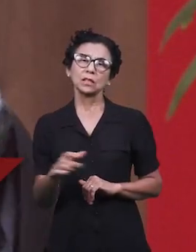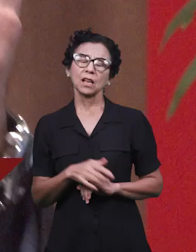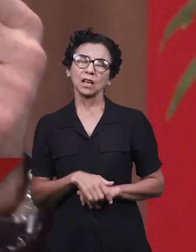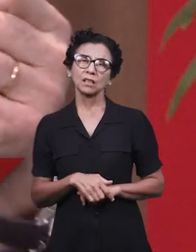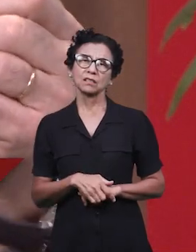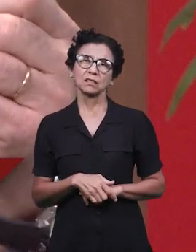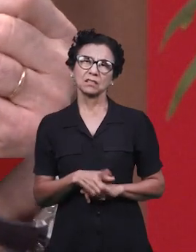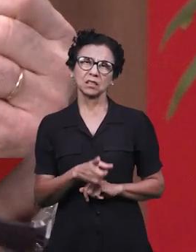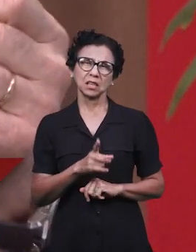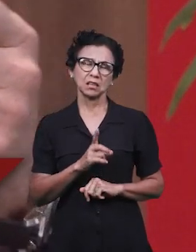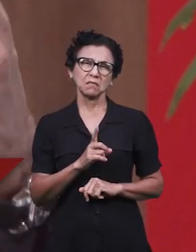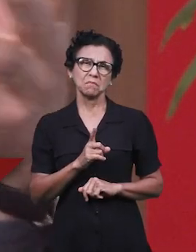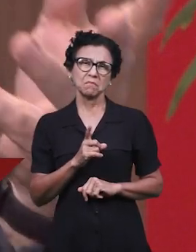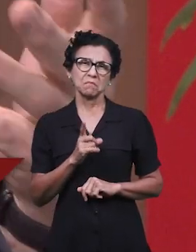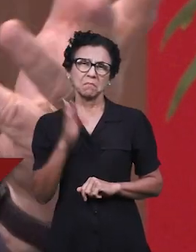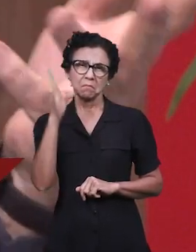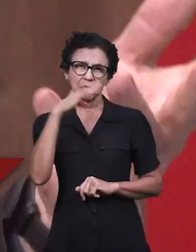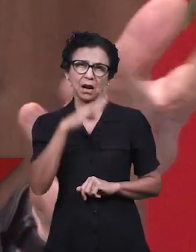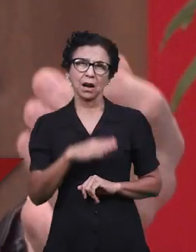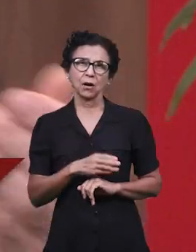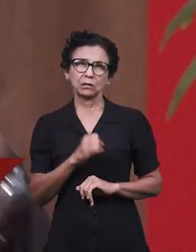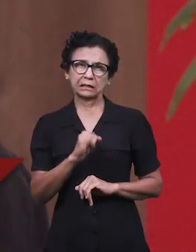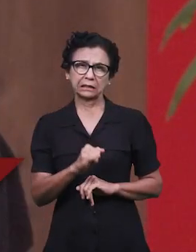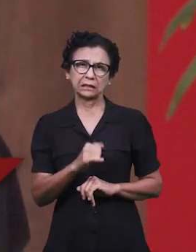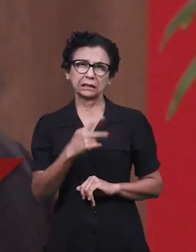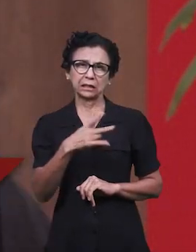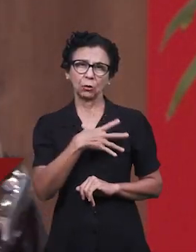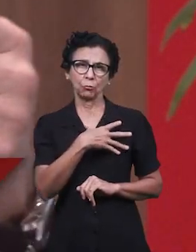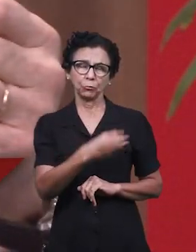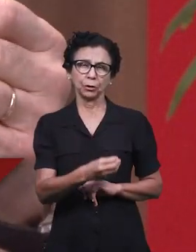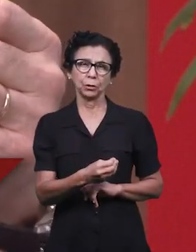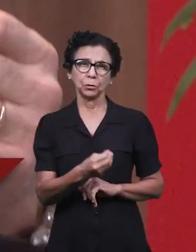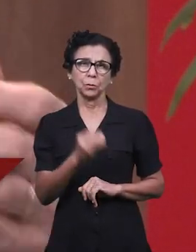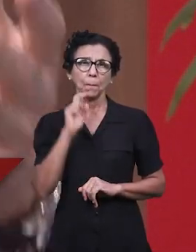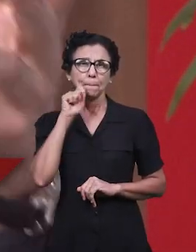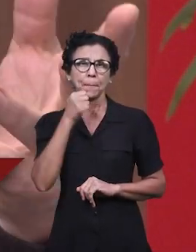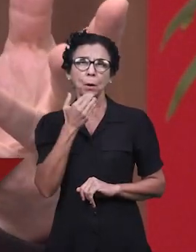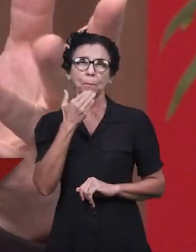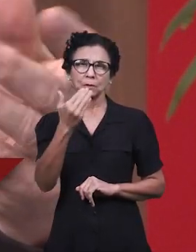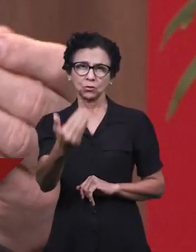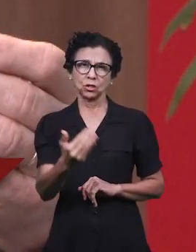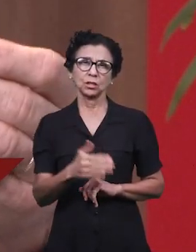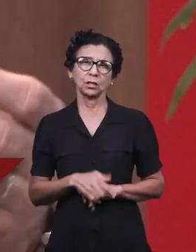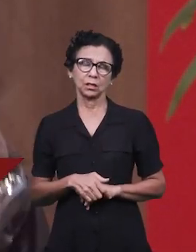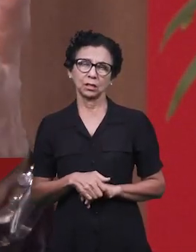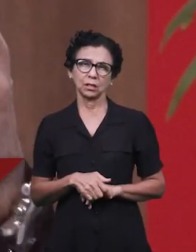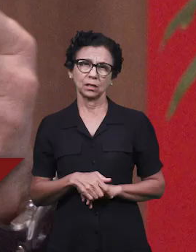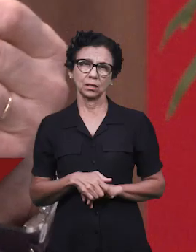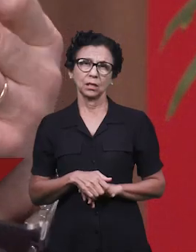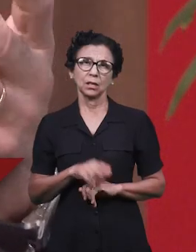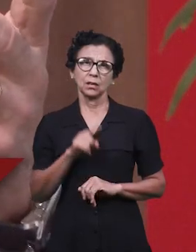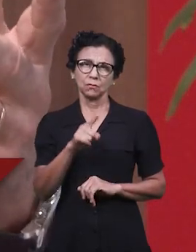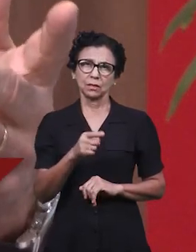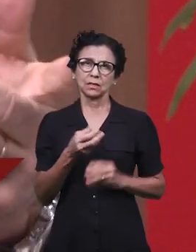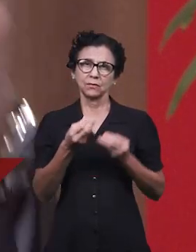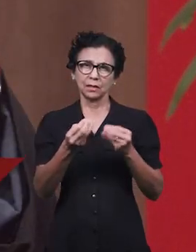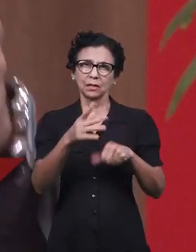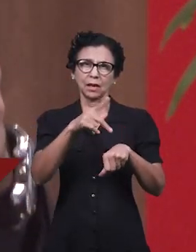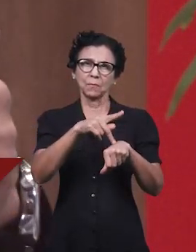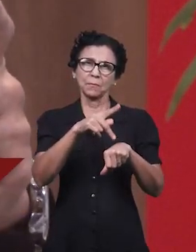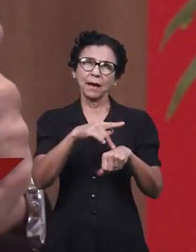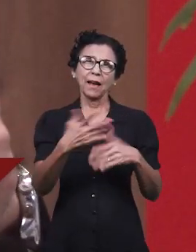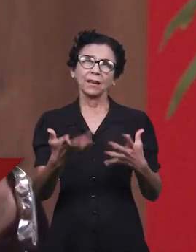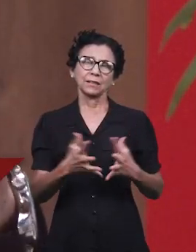vão dar uma pedra, se pedir um peixe, não vão dar uma serpente, quanto mais o vosso Pai que está nos céus, se